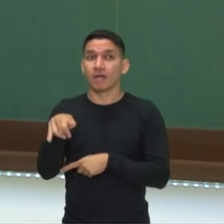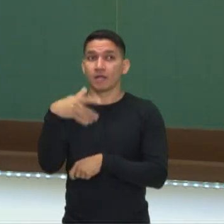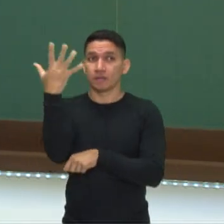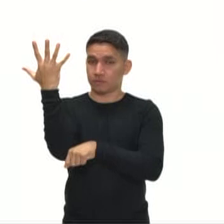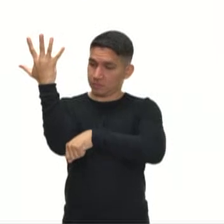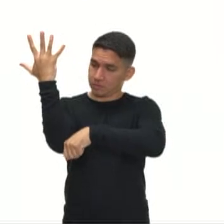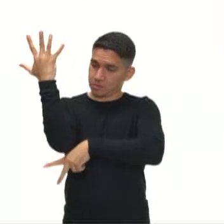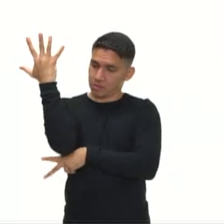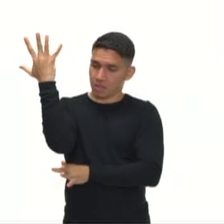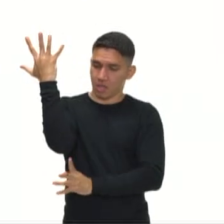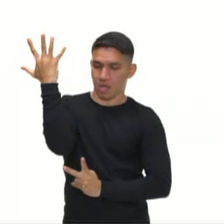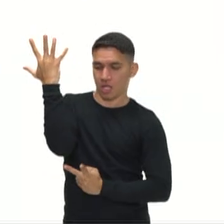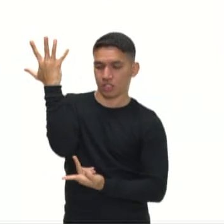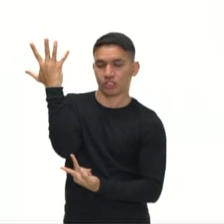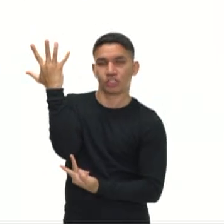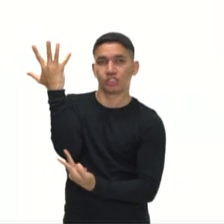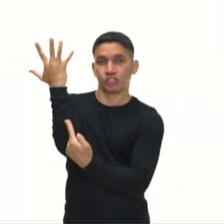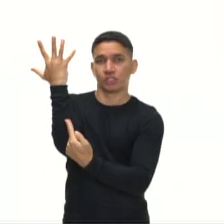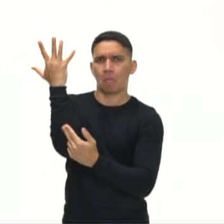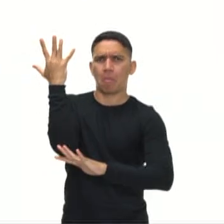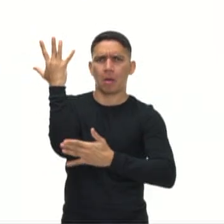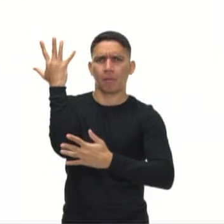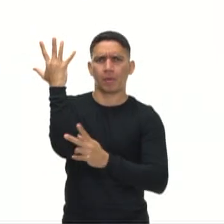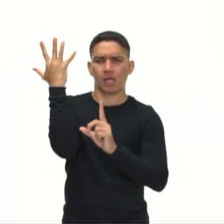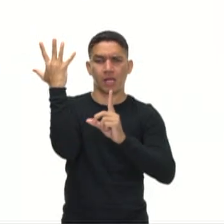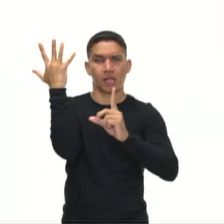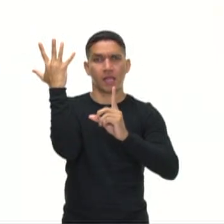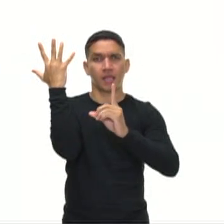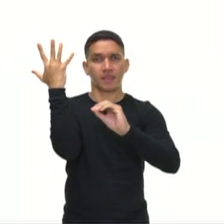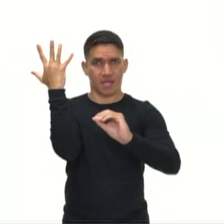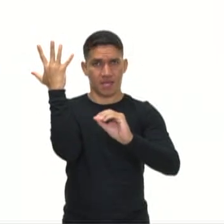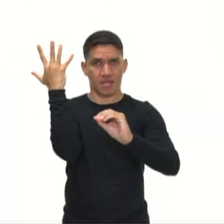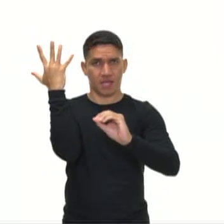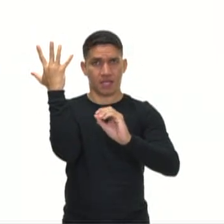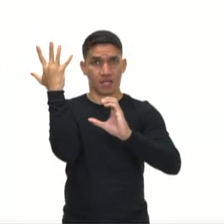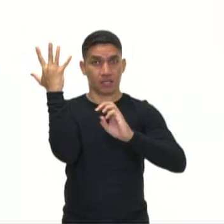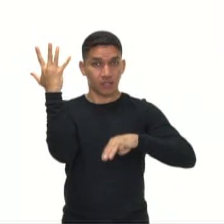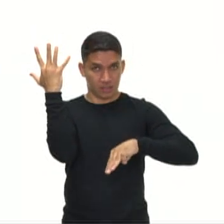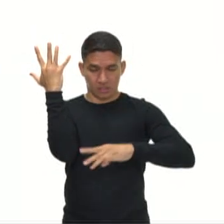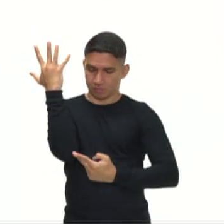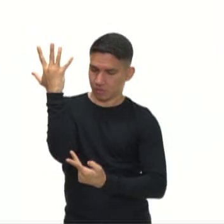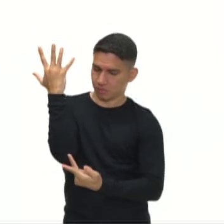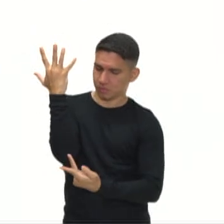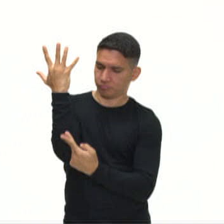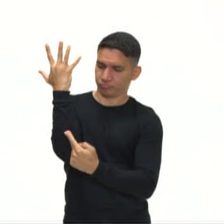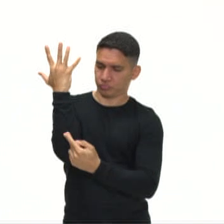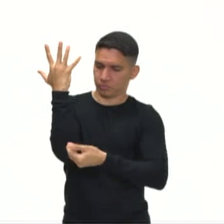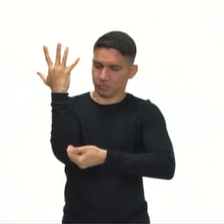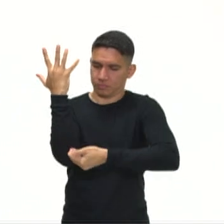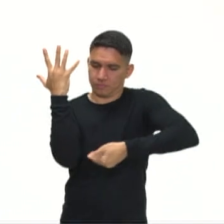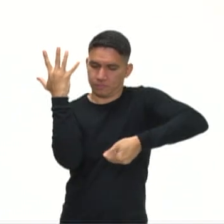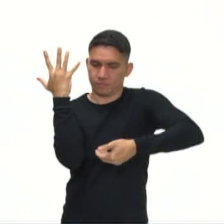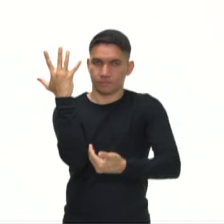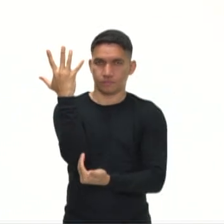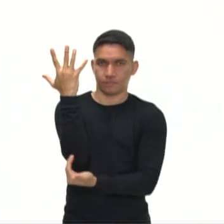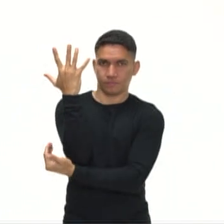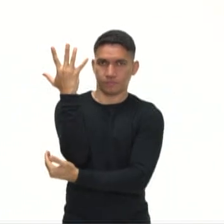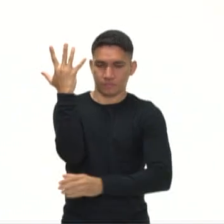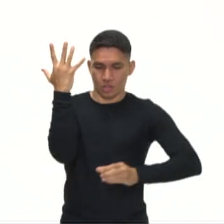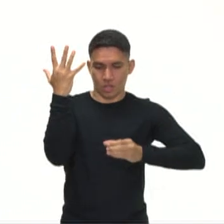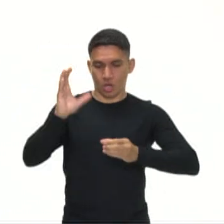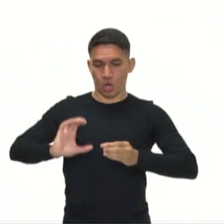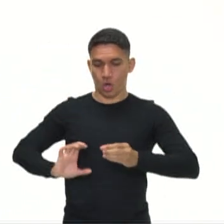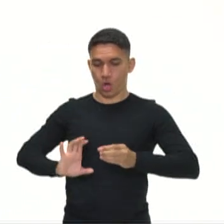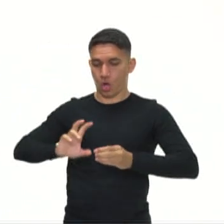observe então mais ou menos em torno de 10 centímetros desse caule da flor que você coletou, você vai cortar ao meio e